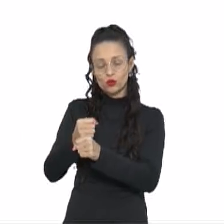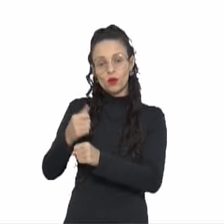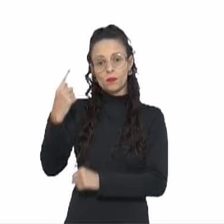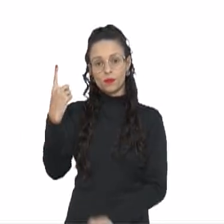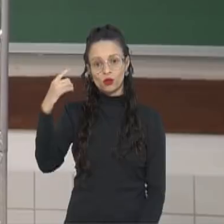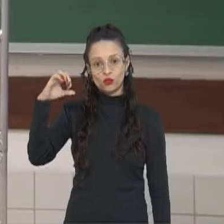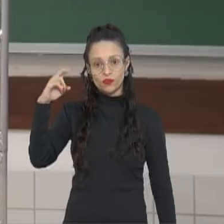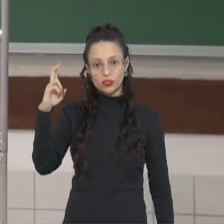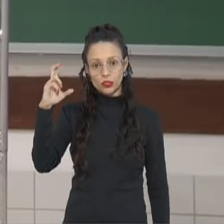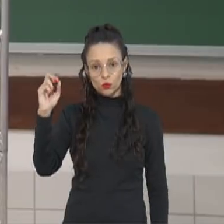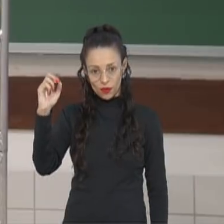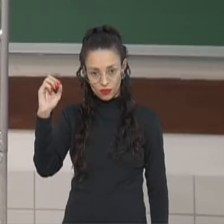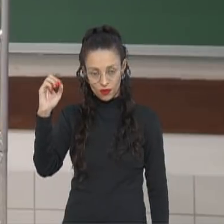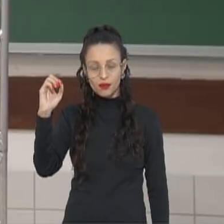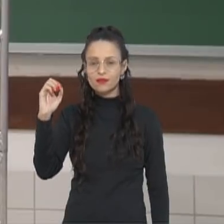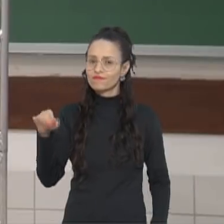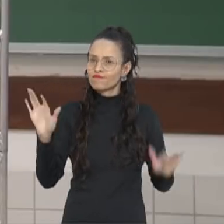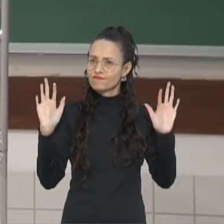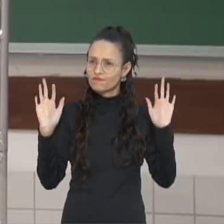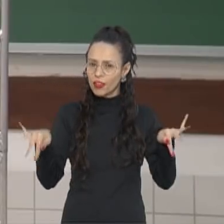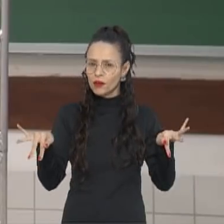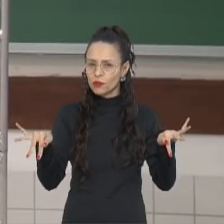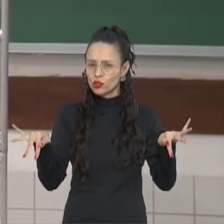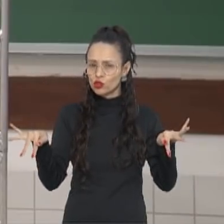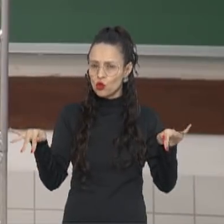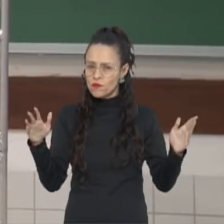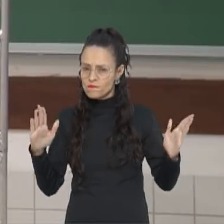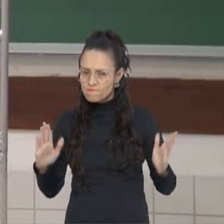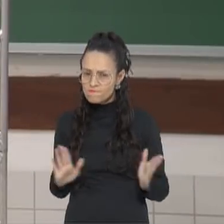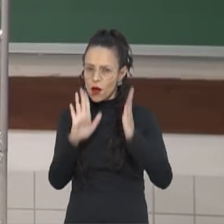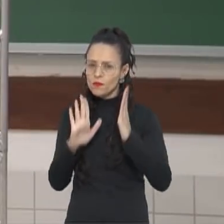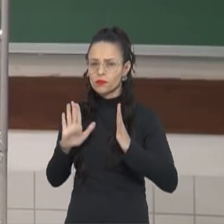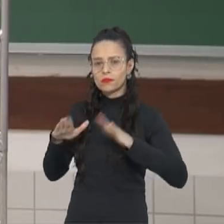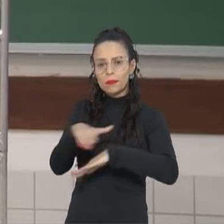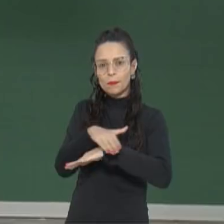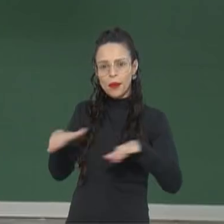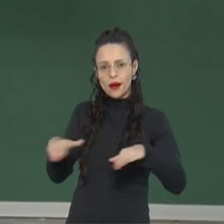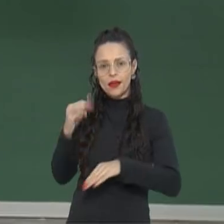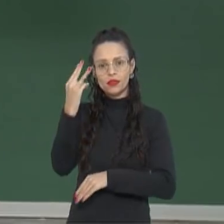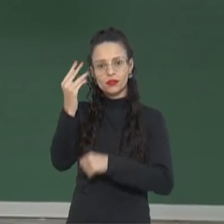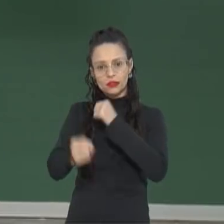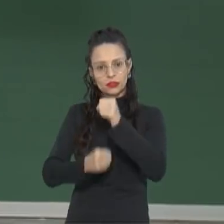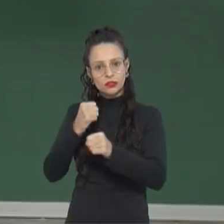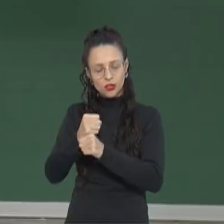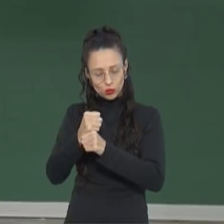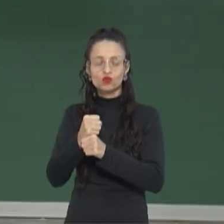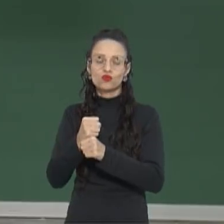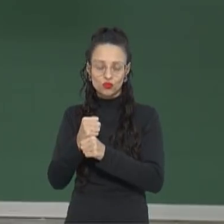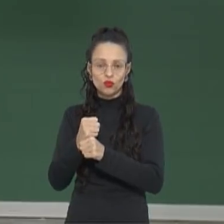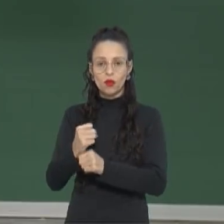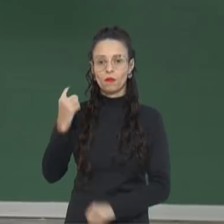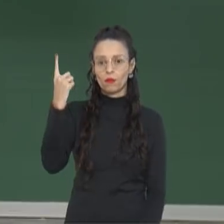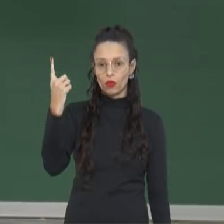e terminou, ou os confrontos pararam 3 anos depois, em